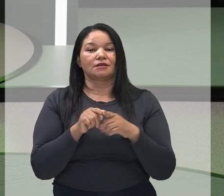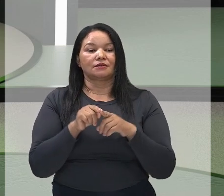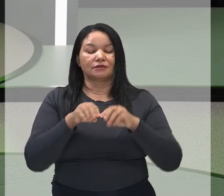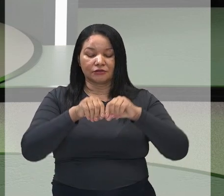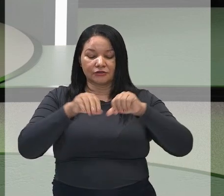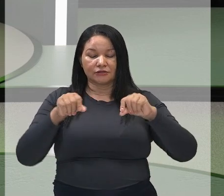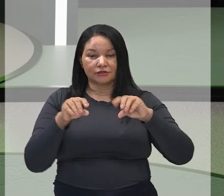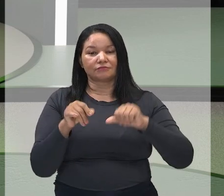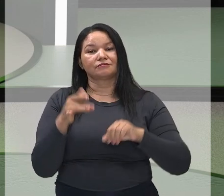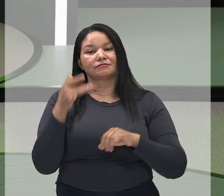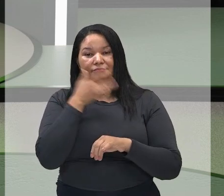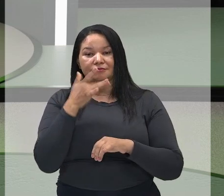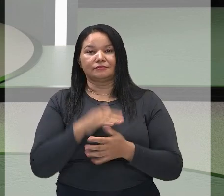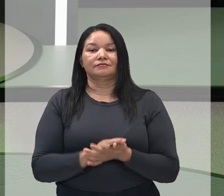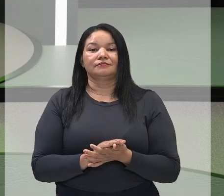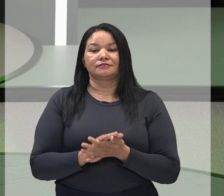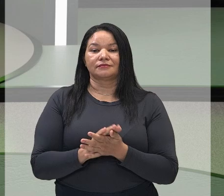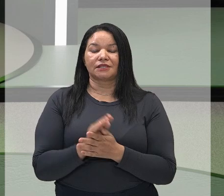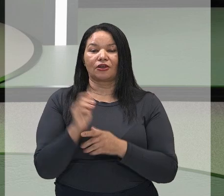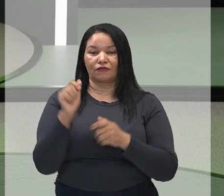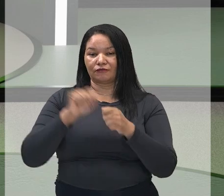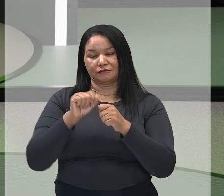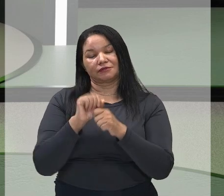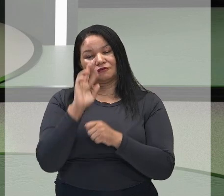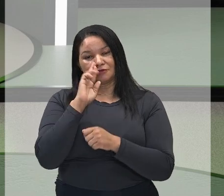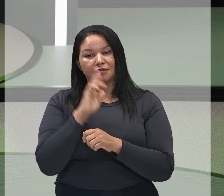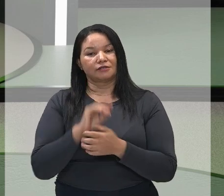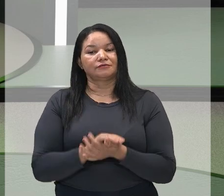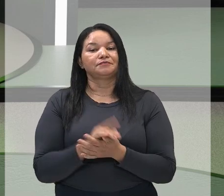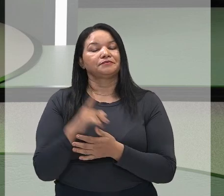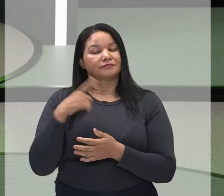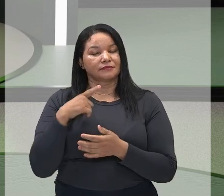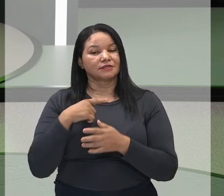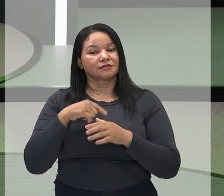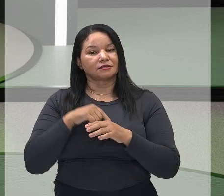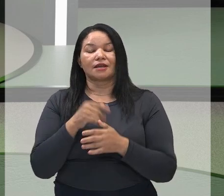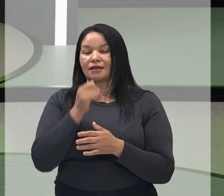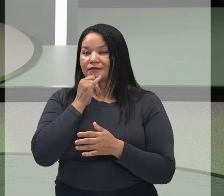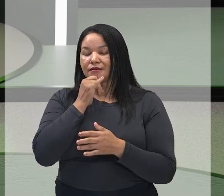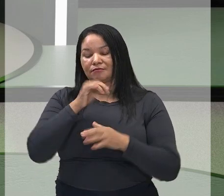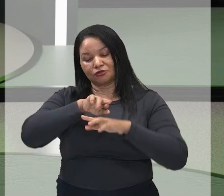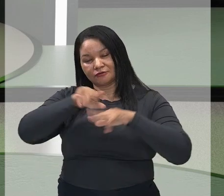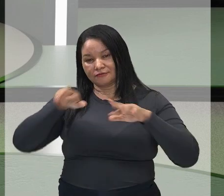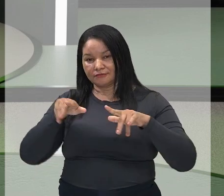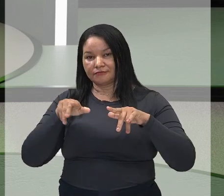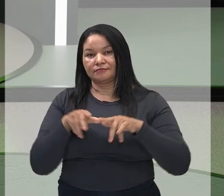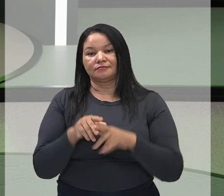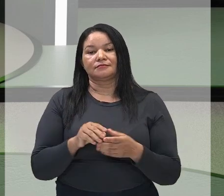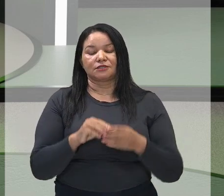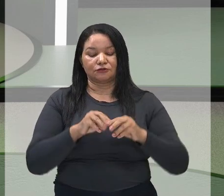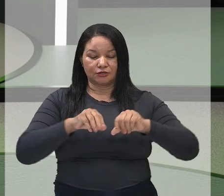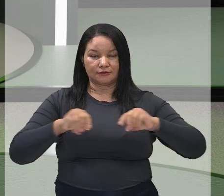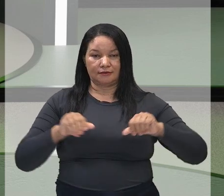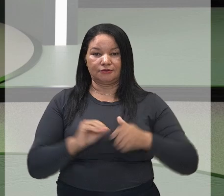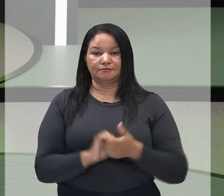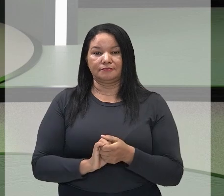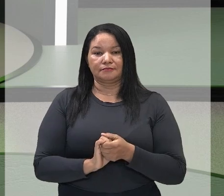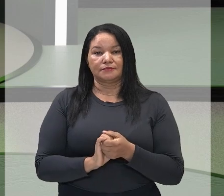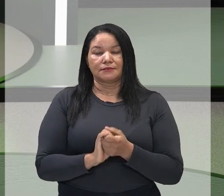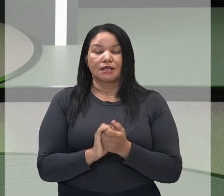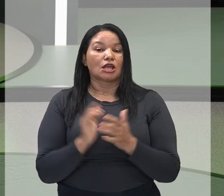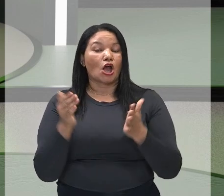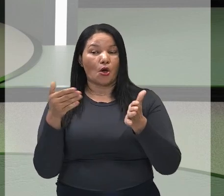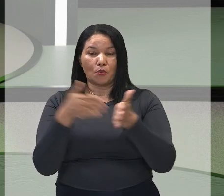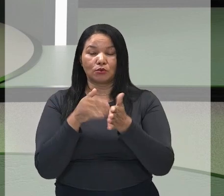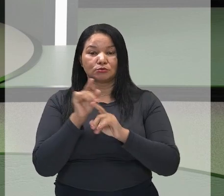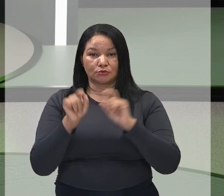na fabricação dos refrigerantes, certo? Então, a gente tem alguns exemplos de sais aí. E a última função química que a